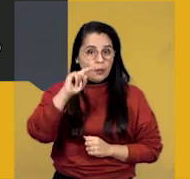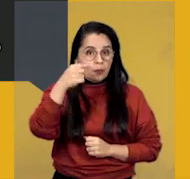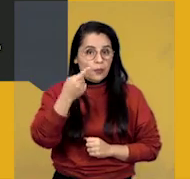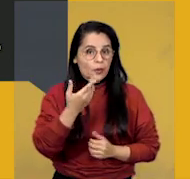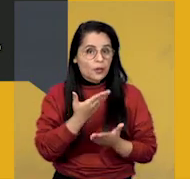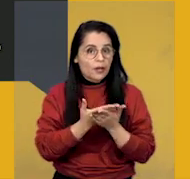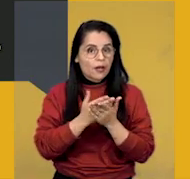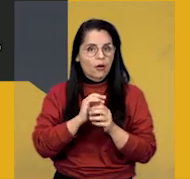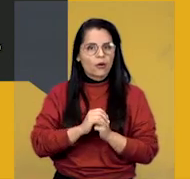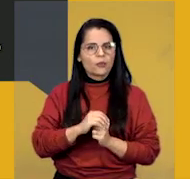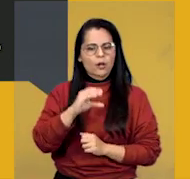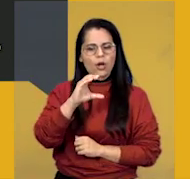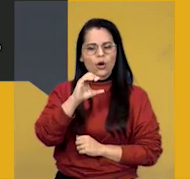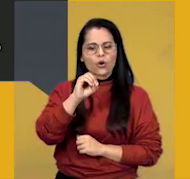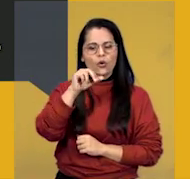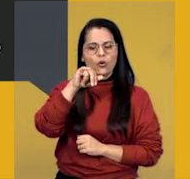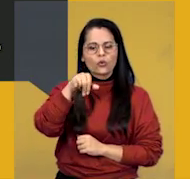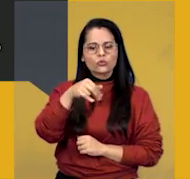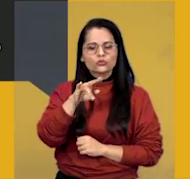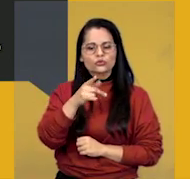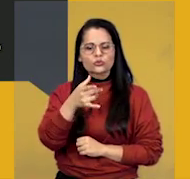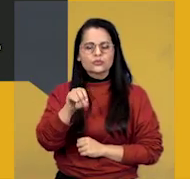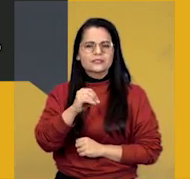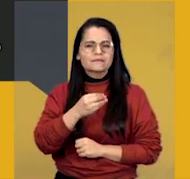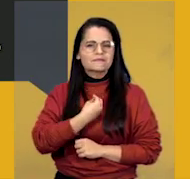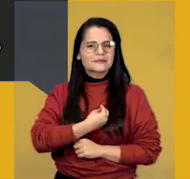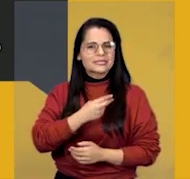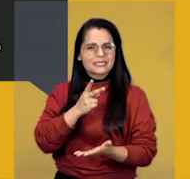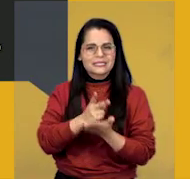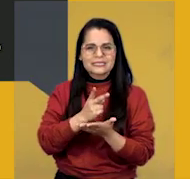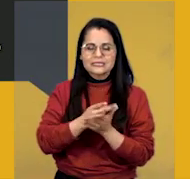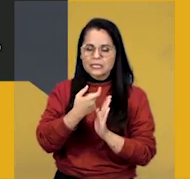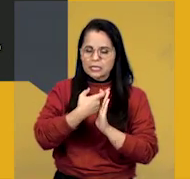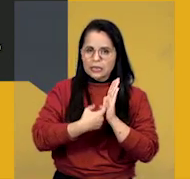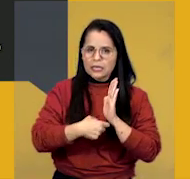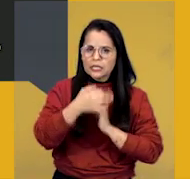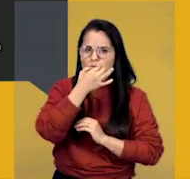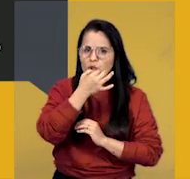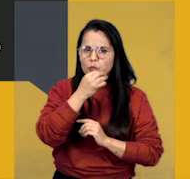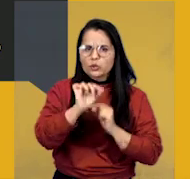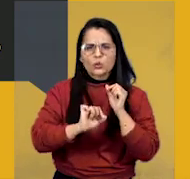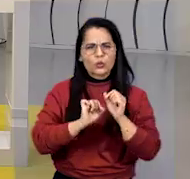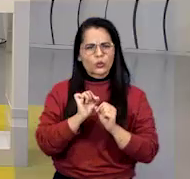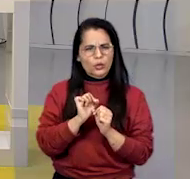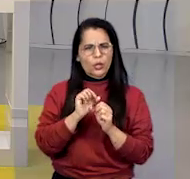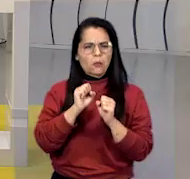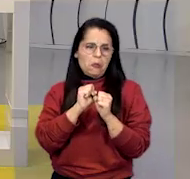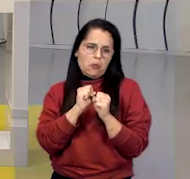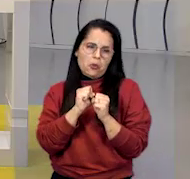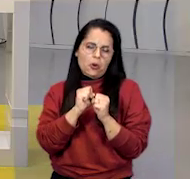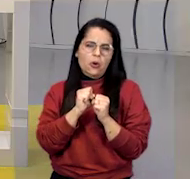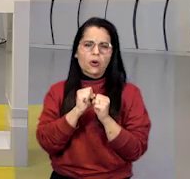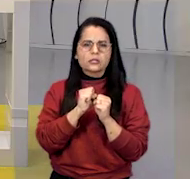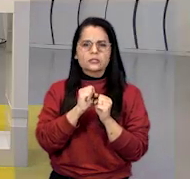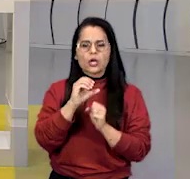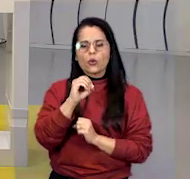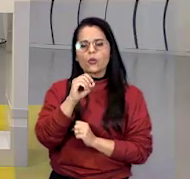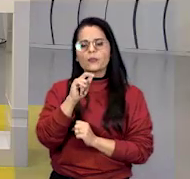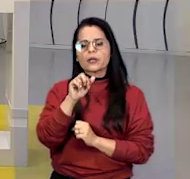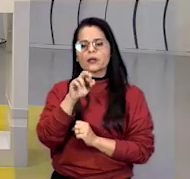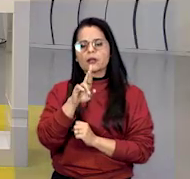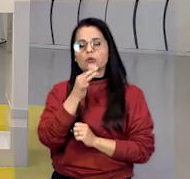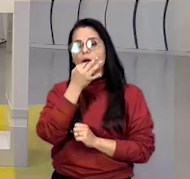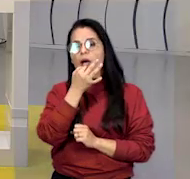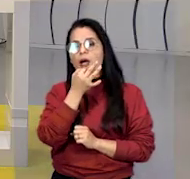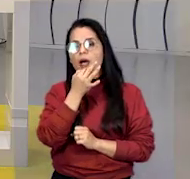aula, conjunção, que está sempre presente no artigo de opinião, porque ela pode ser um operador